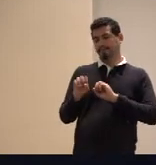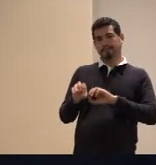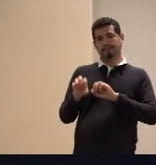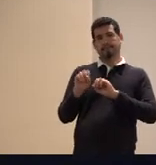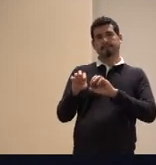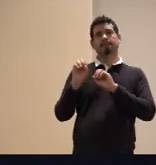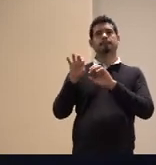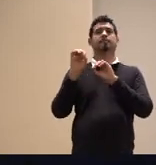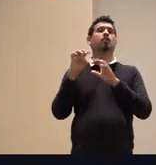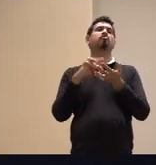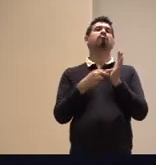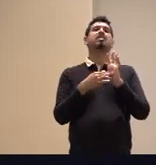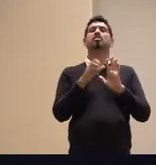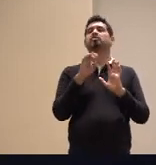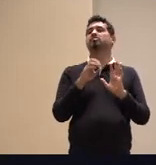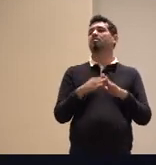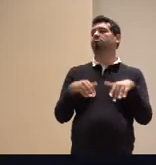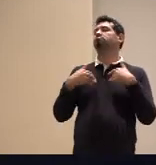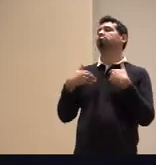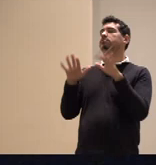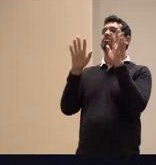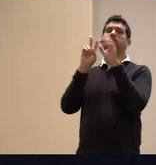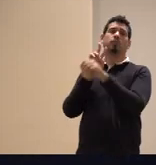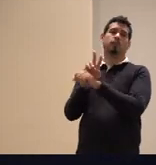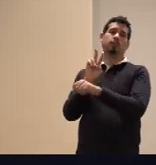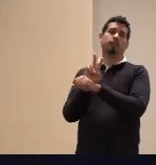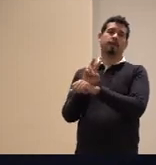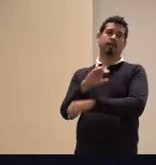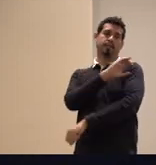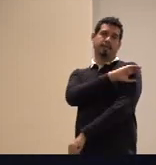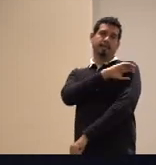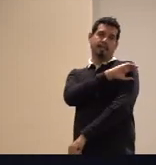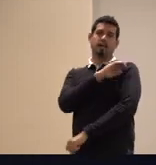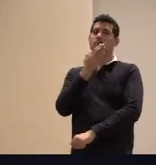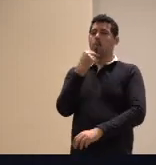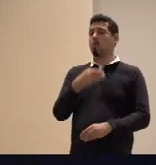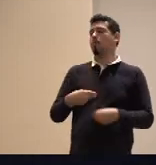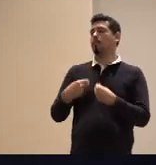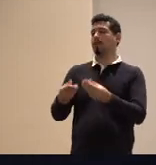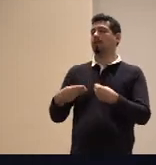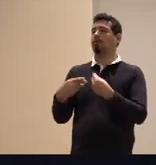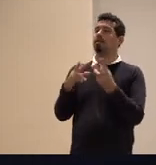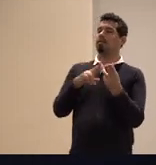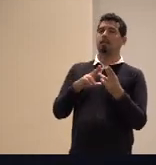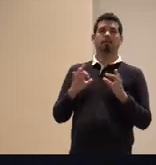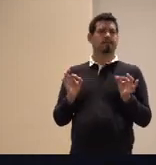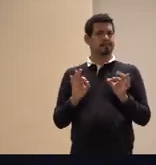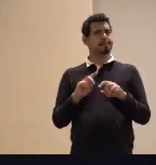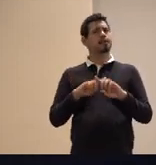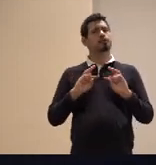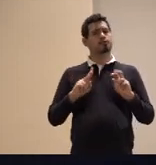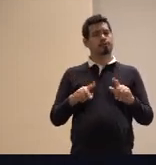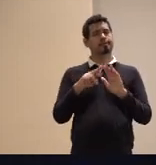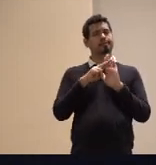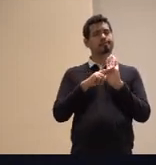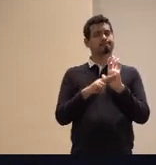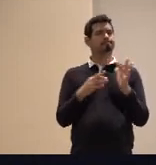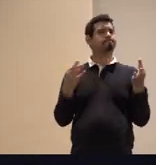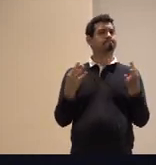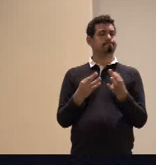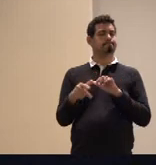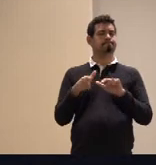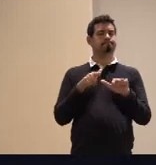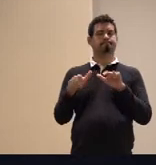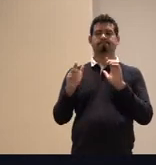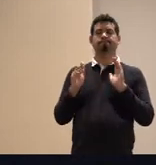não estão lá só para ser cuidados em uma creche, para dar comida e para dormir, tem todo um trabalho envolvido